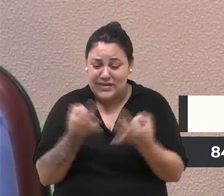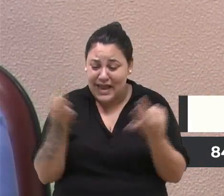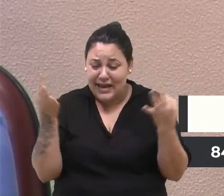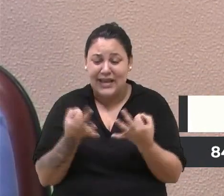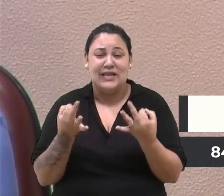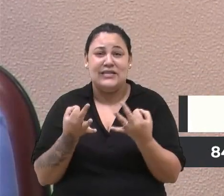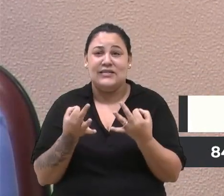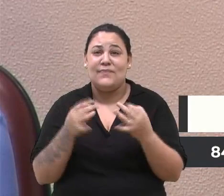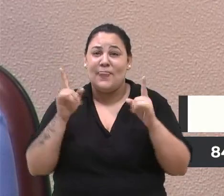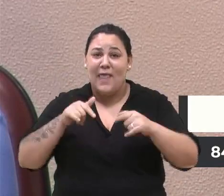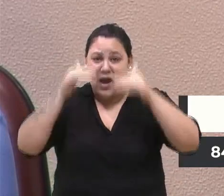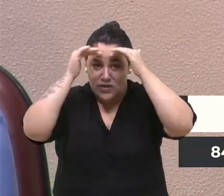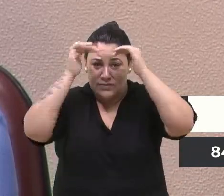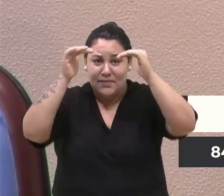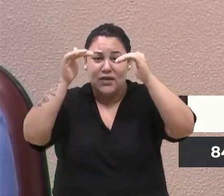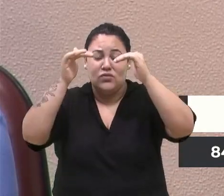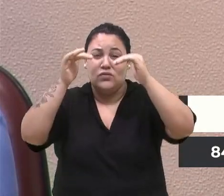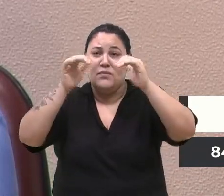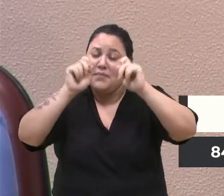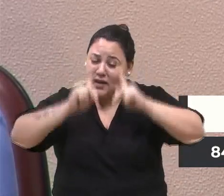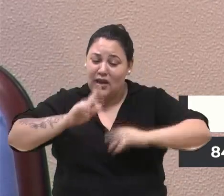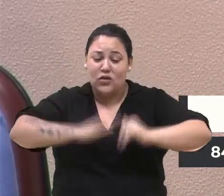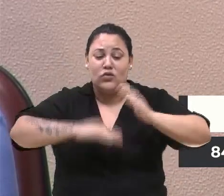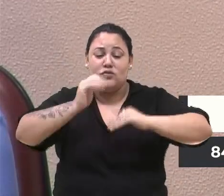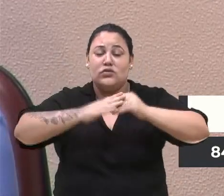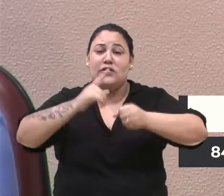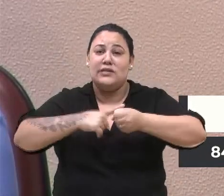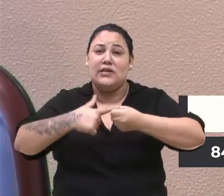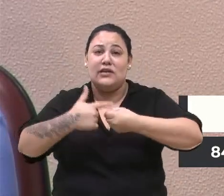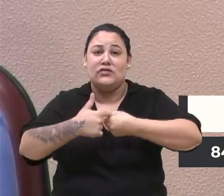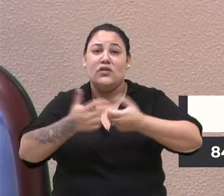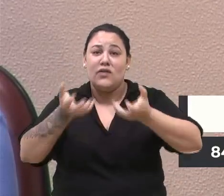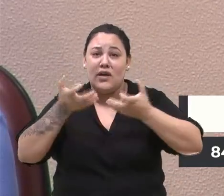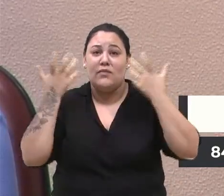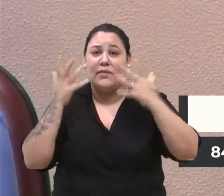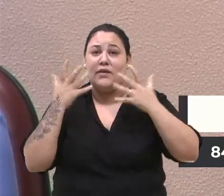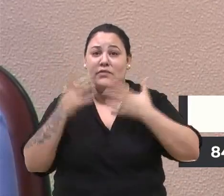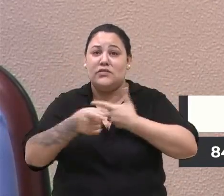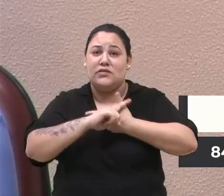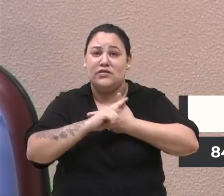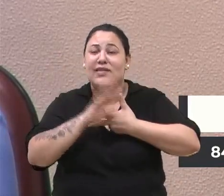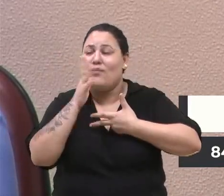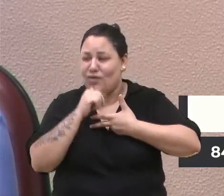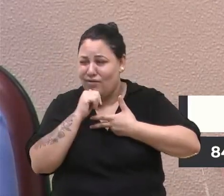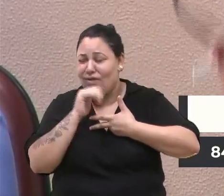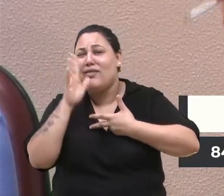essa cidade. Então, quero parabenizar o Executivo. Demorou? Demorou, mas chegou.